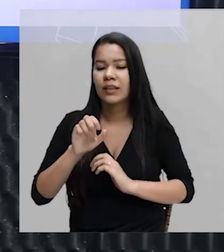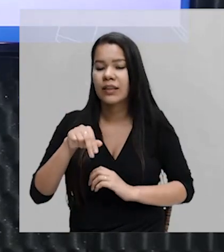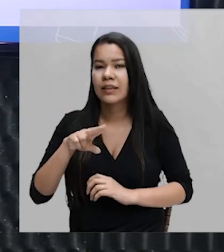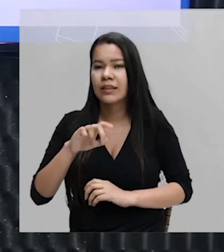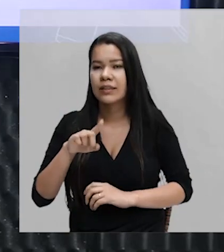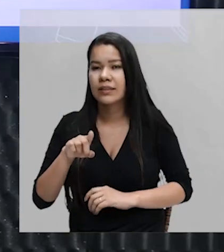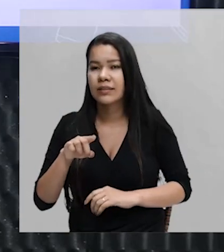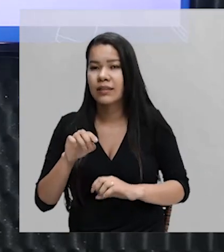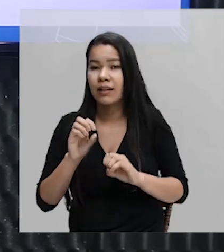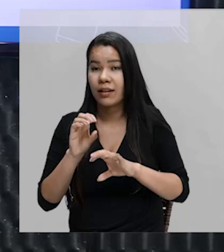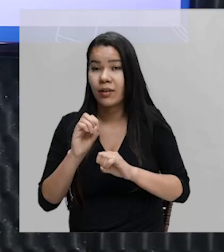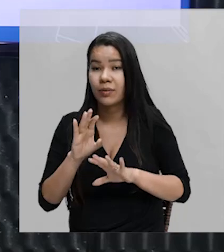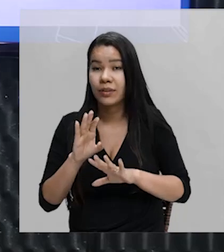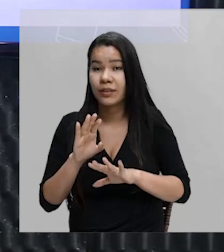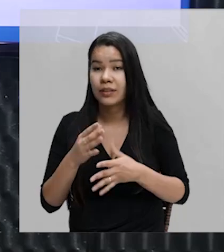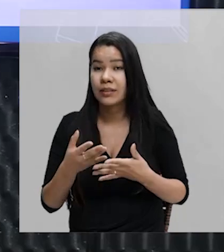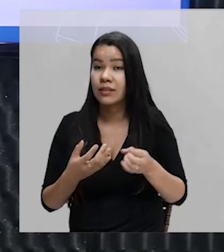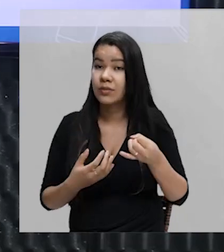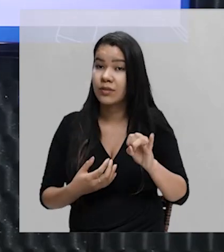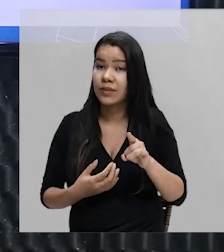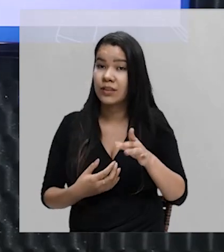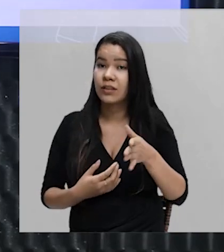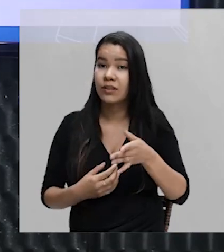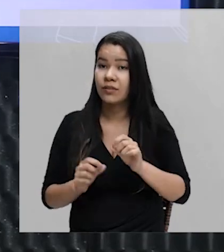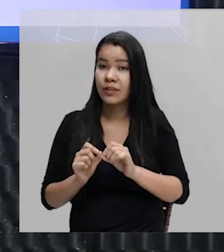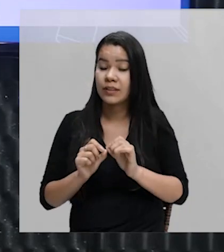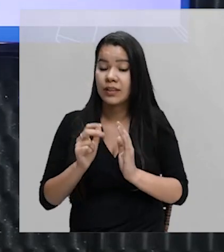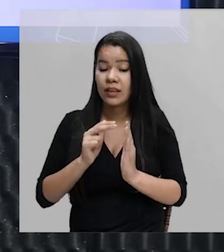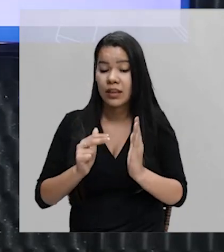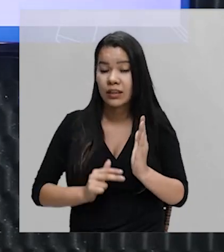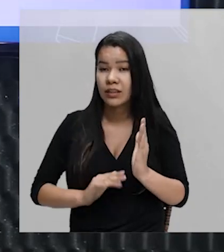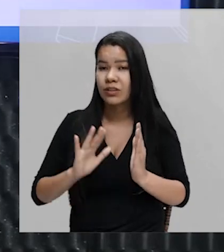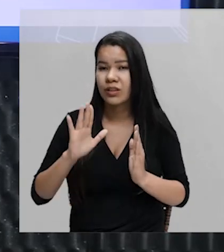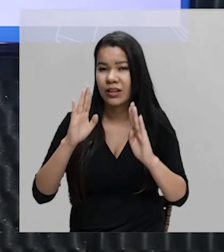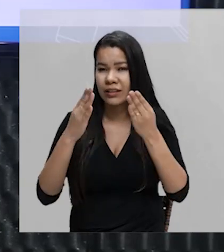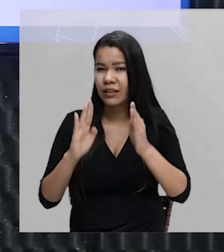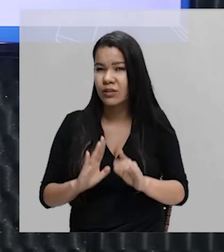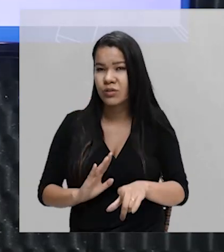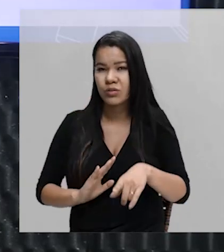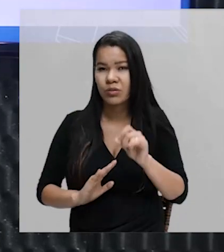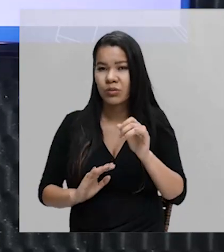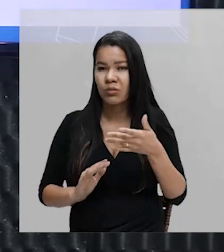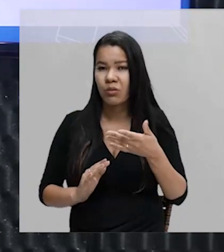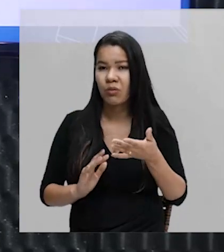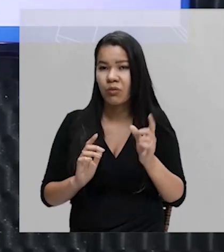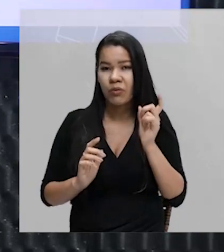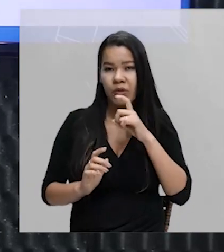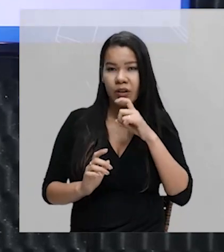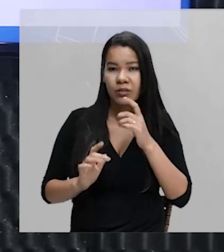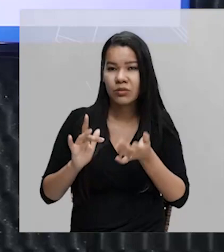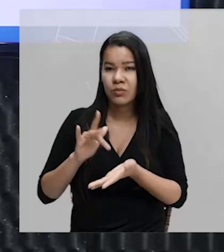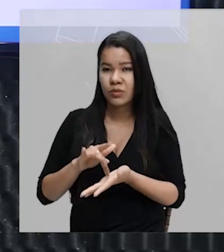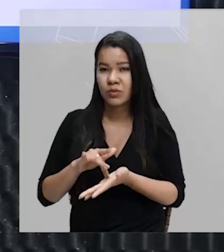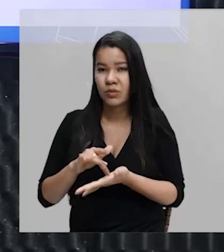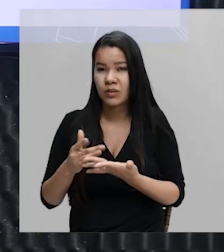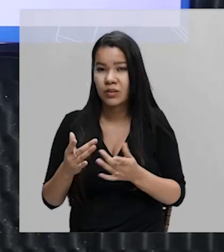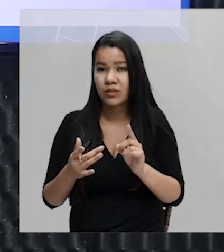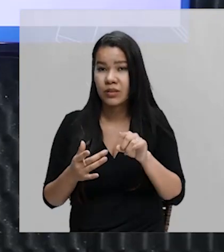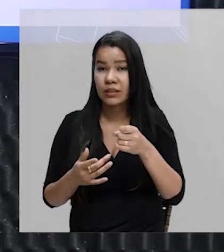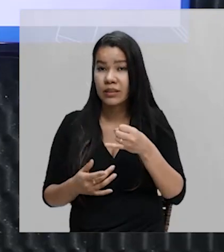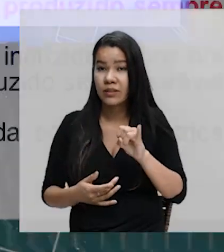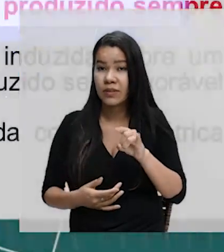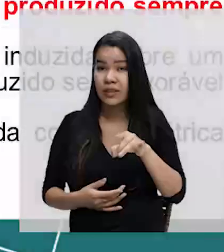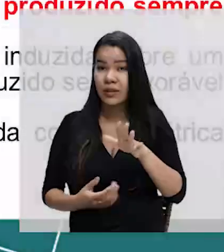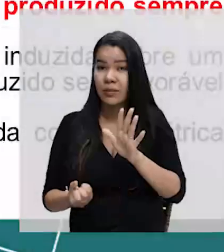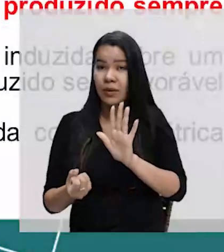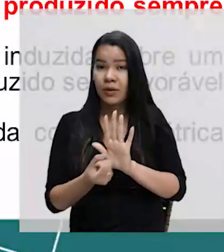já fez aí, né, a sua leitura, já julgou quem é verdadeiro ou quem é falso, então se você marcou a letra C, você acertou